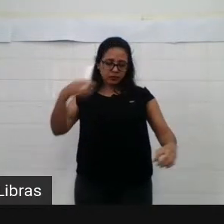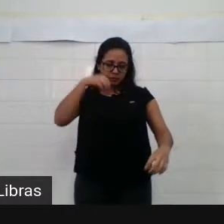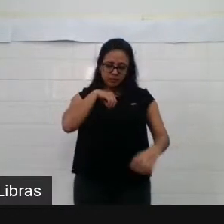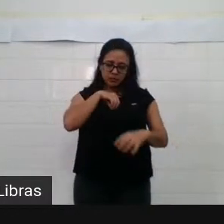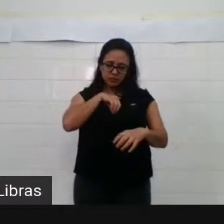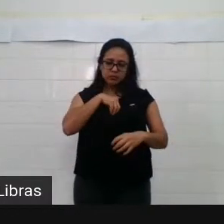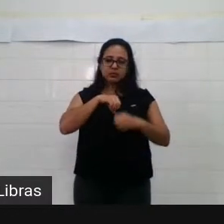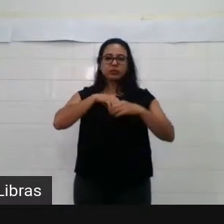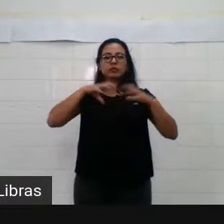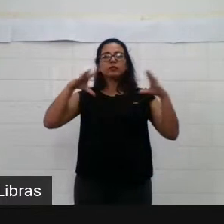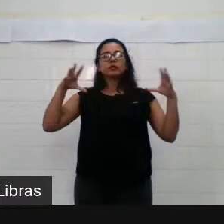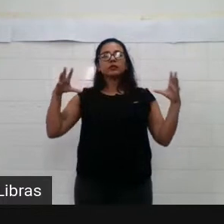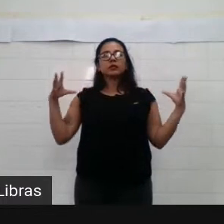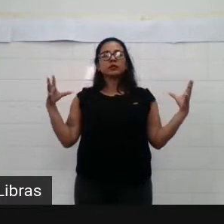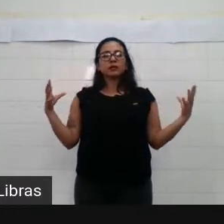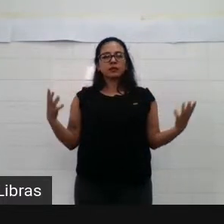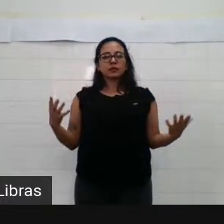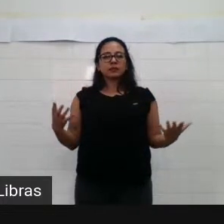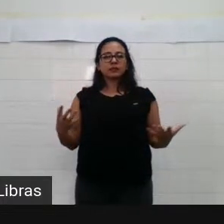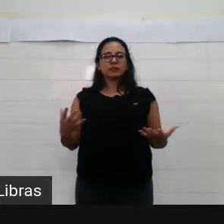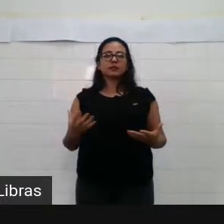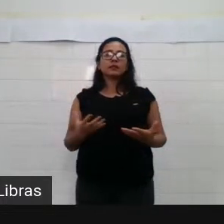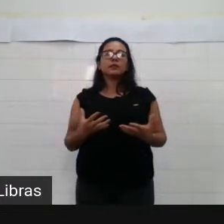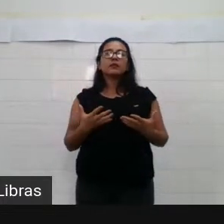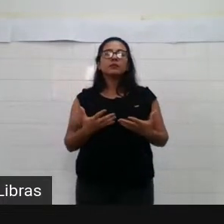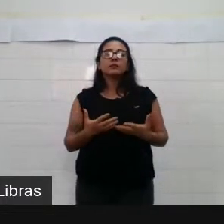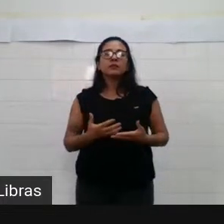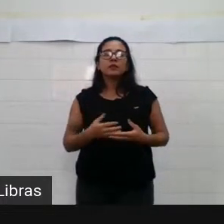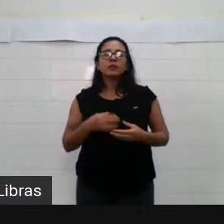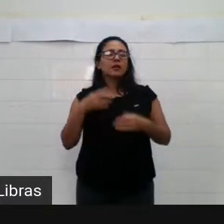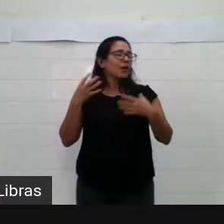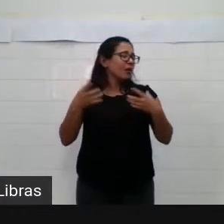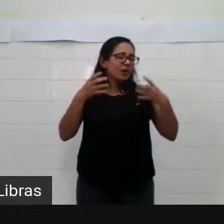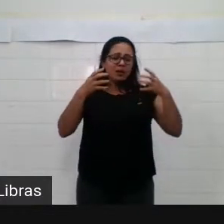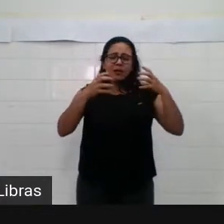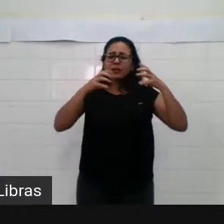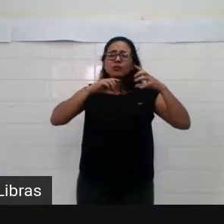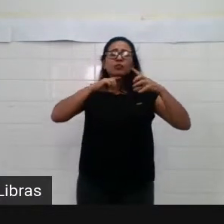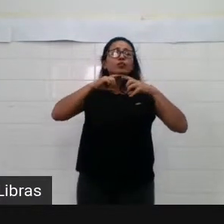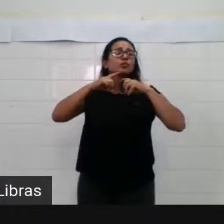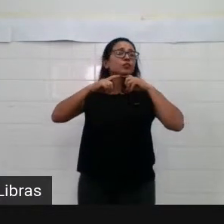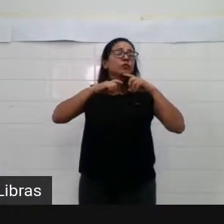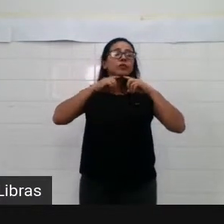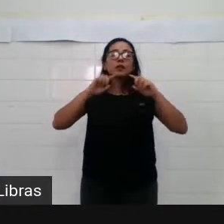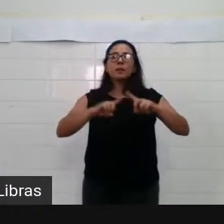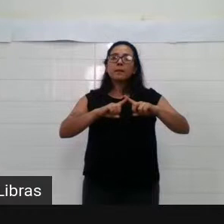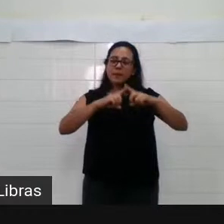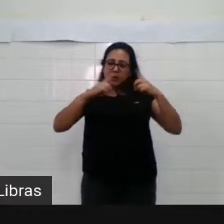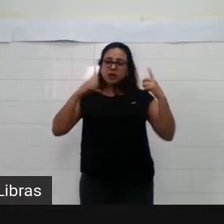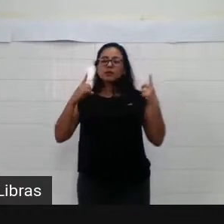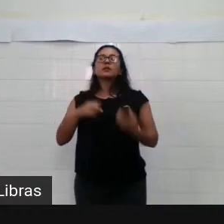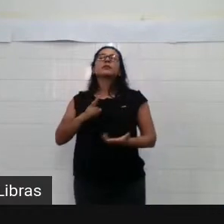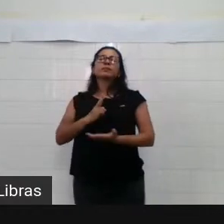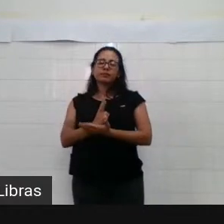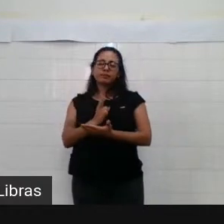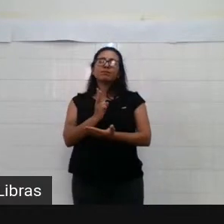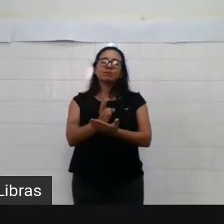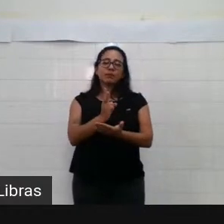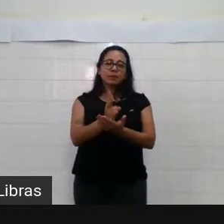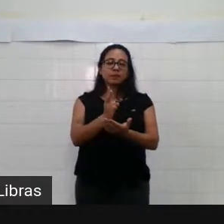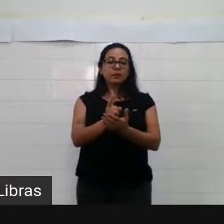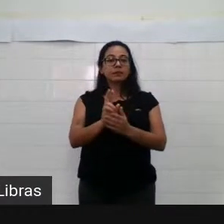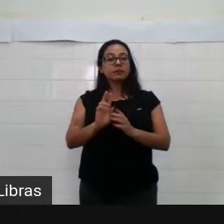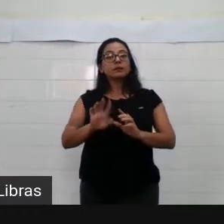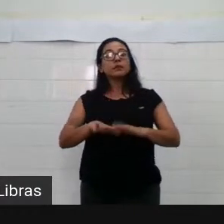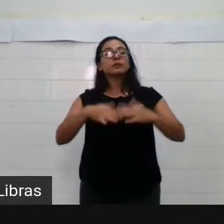dela, um vácuo com o qual ela se confundia, mas continuava.